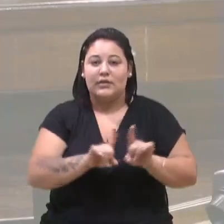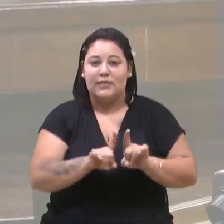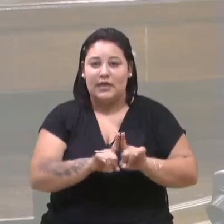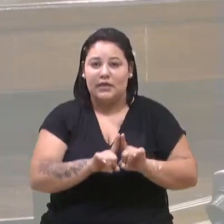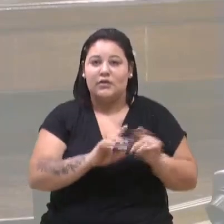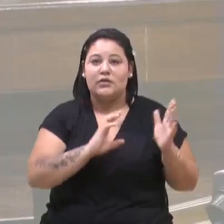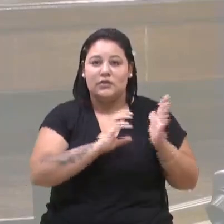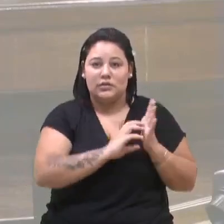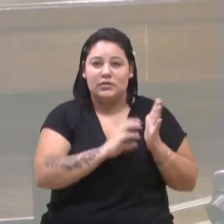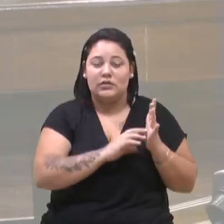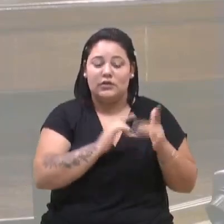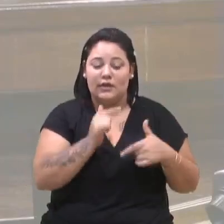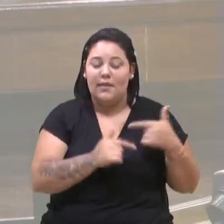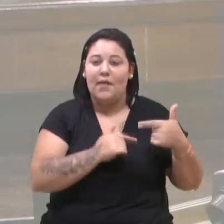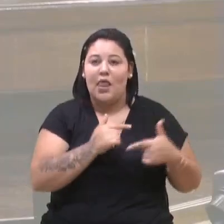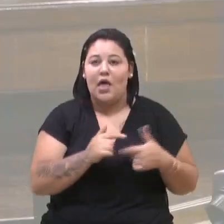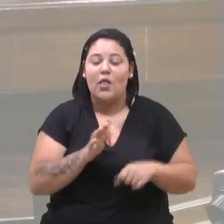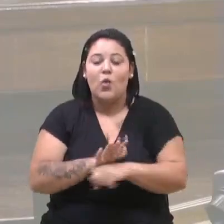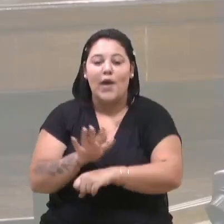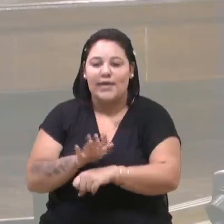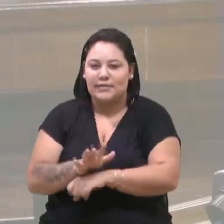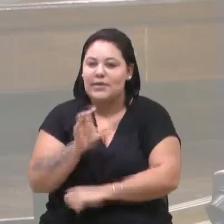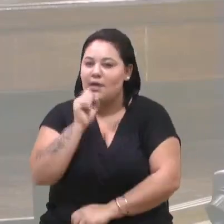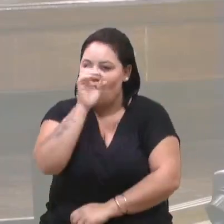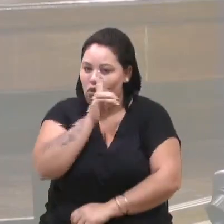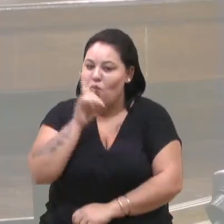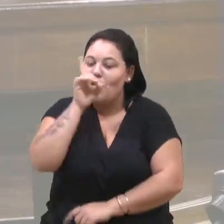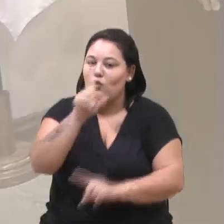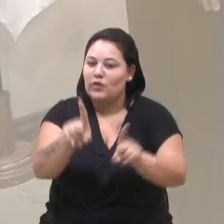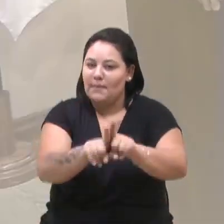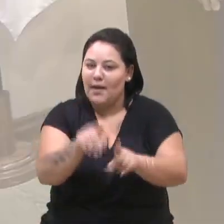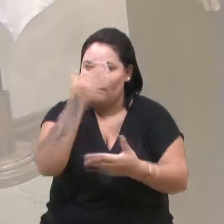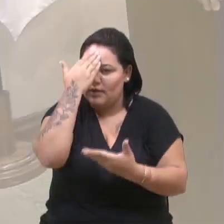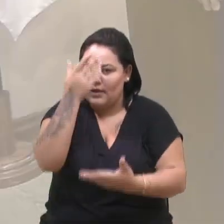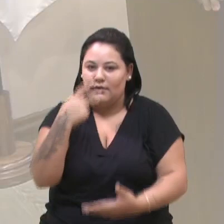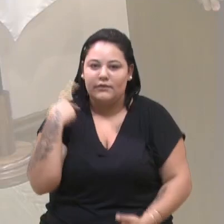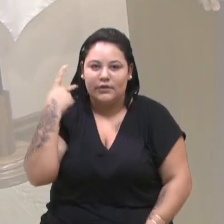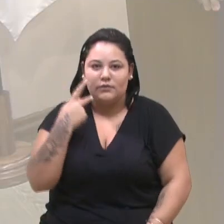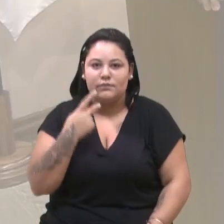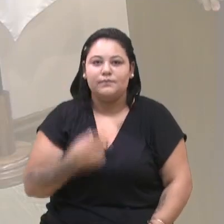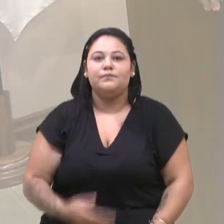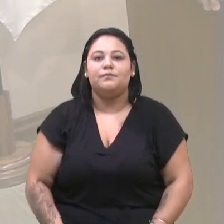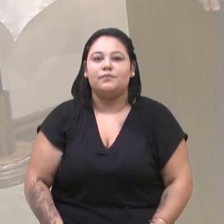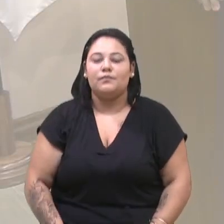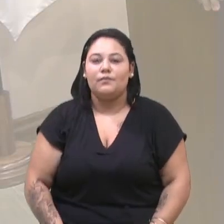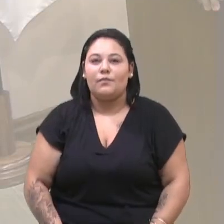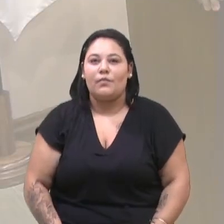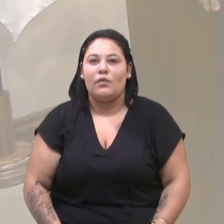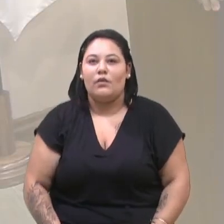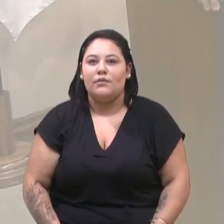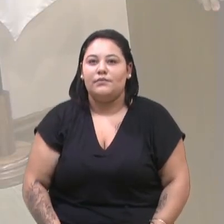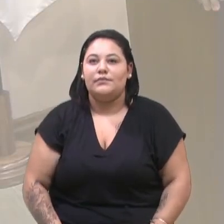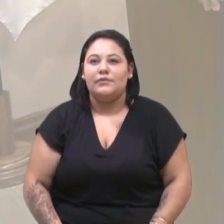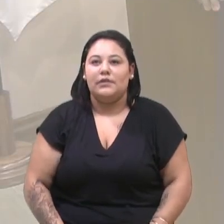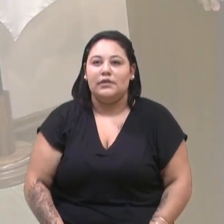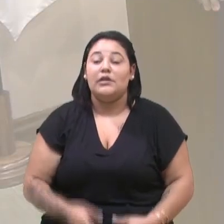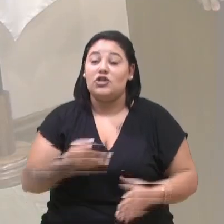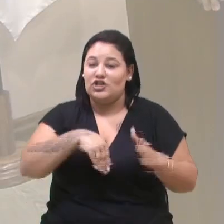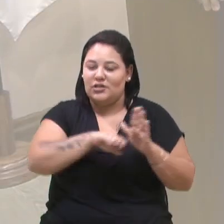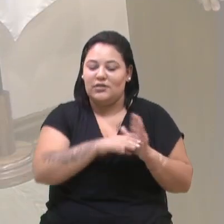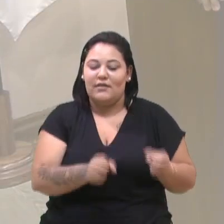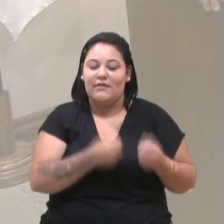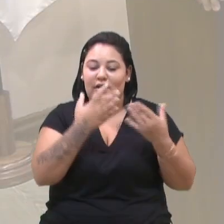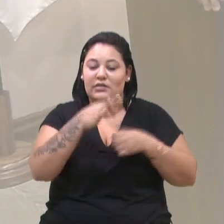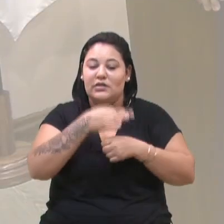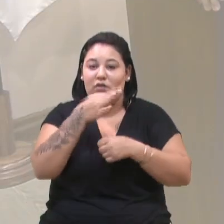estão trabalhando até no final de semana. Obrigado, vereador. Isso aí. Temos aí a nossa grande festa, com a colaboração